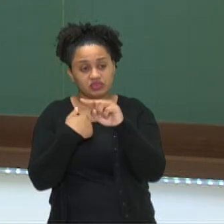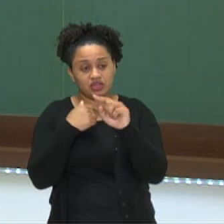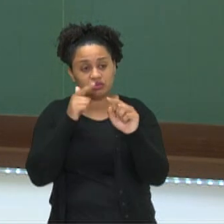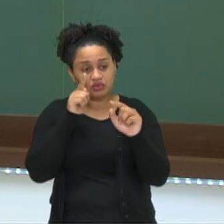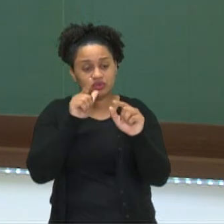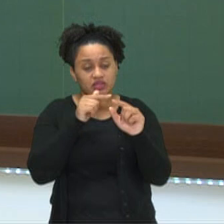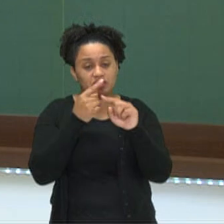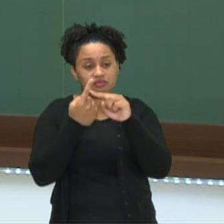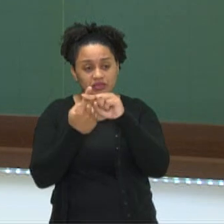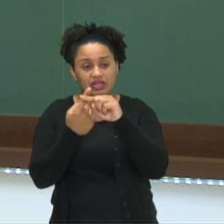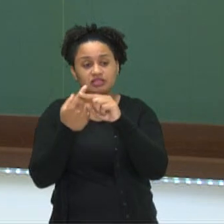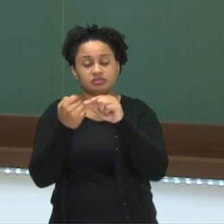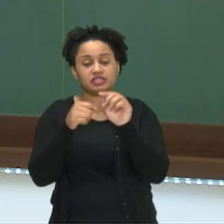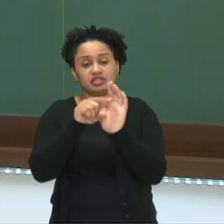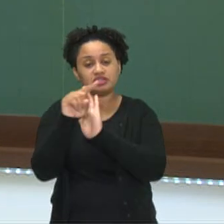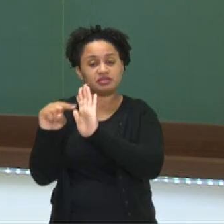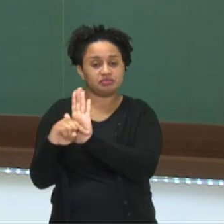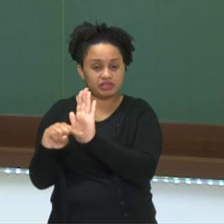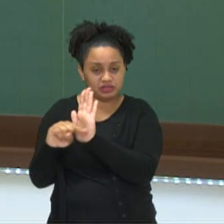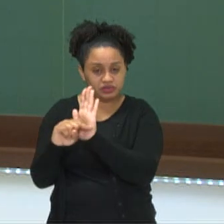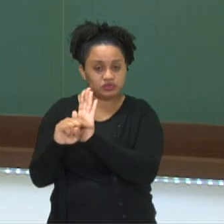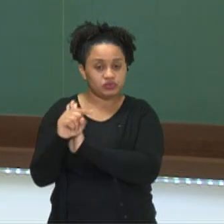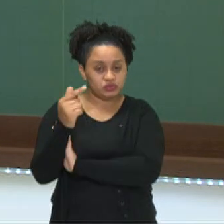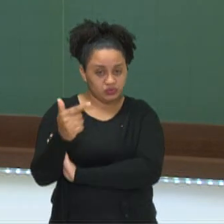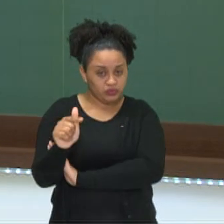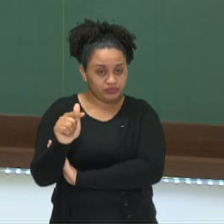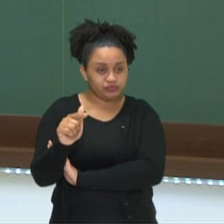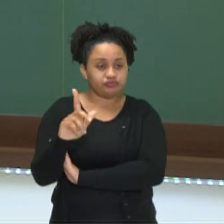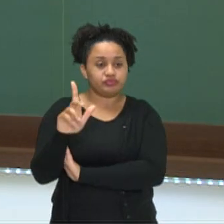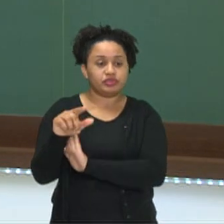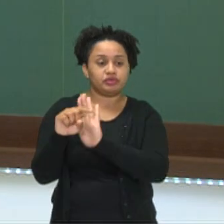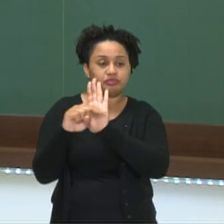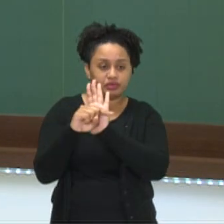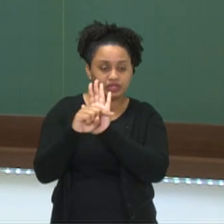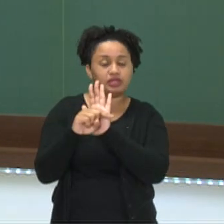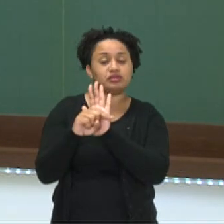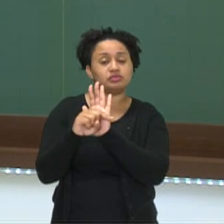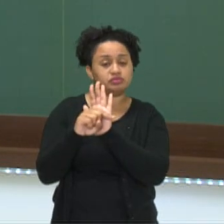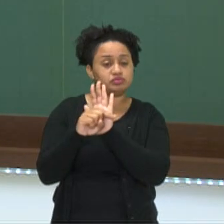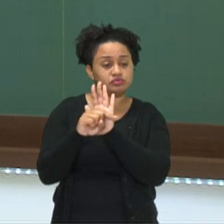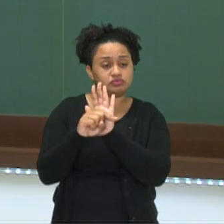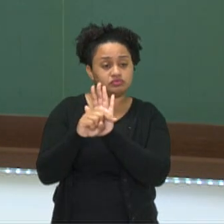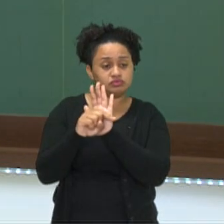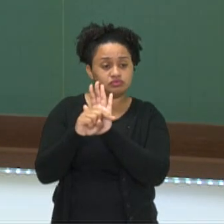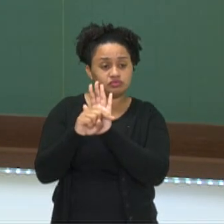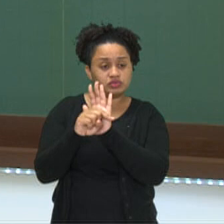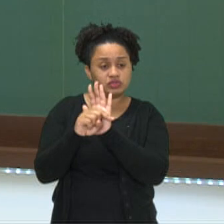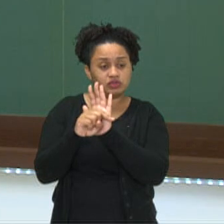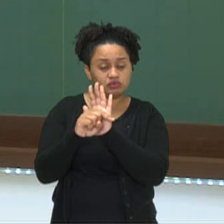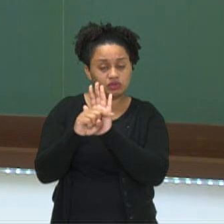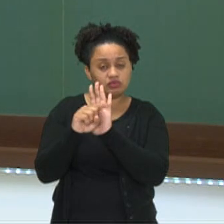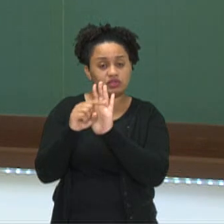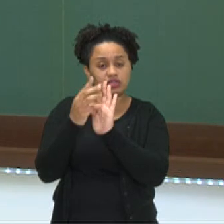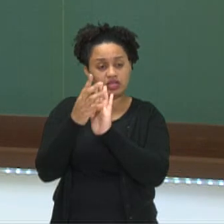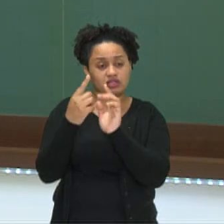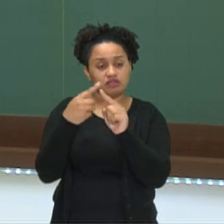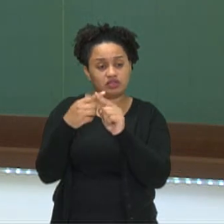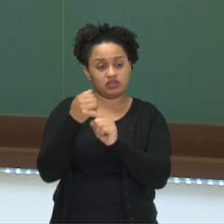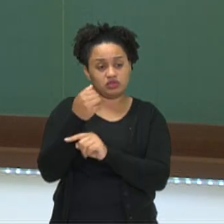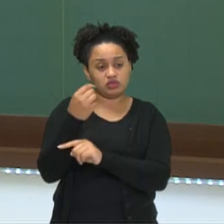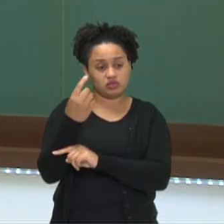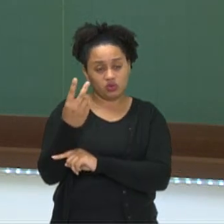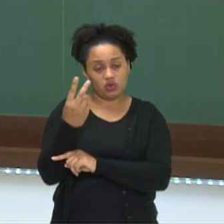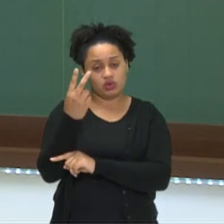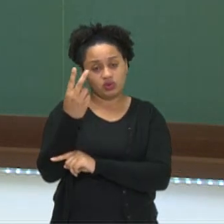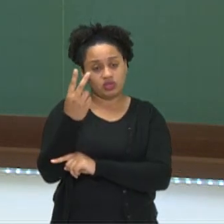dar mais, eu preciso que apareça um outro menos. Então, menos com menos, mais. 3 vezes 2,